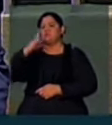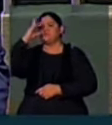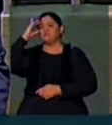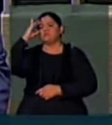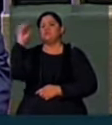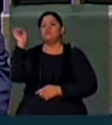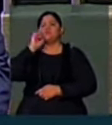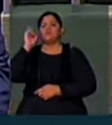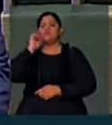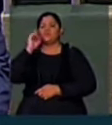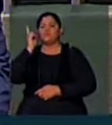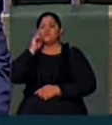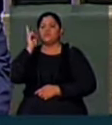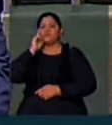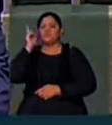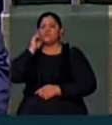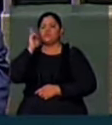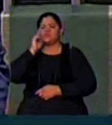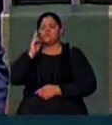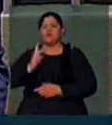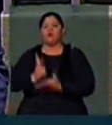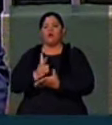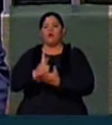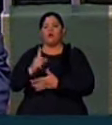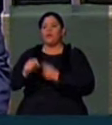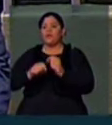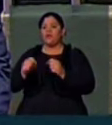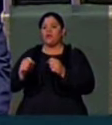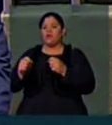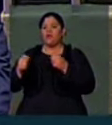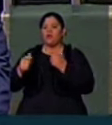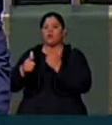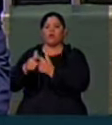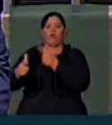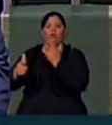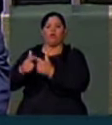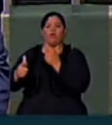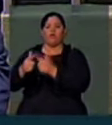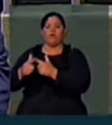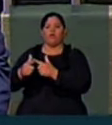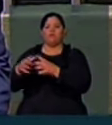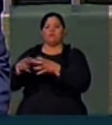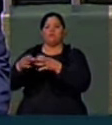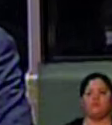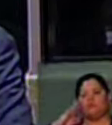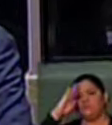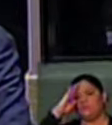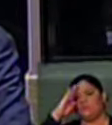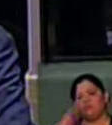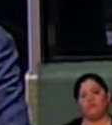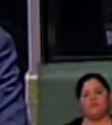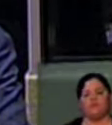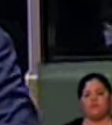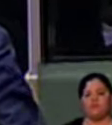diuturnamente as suas Forças Armadas? Ela pode ser presidente de um país que faz parte do Foro de São Paulo, não pode ser outro.